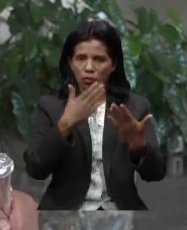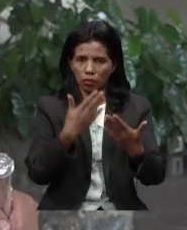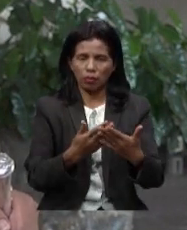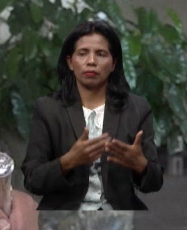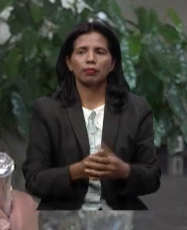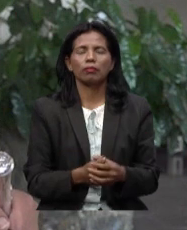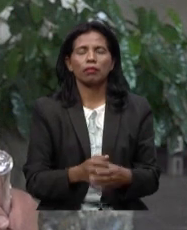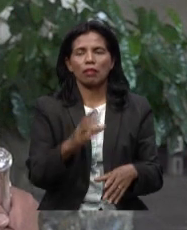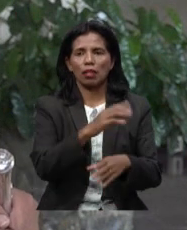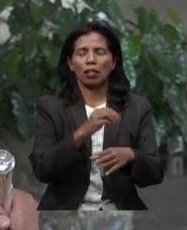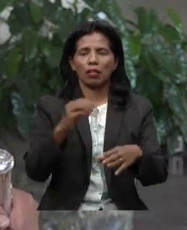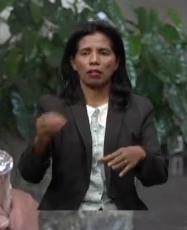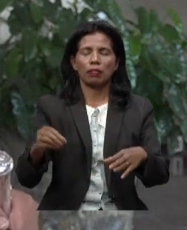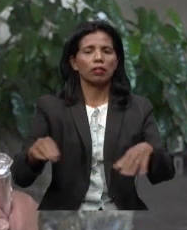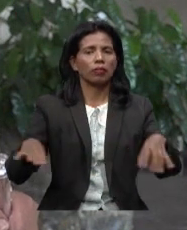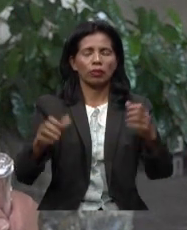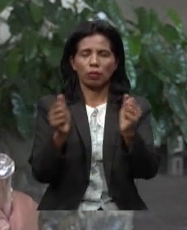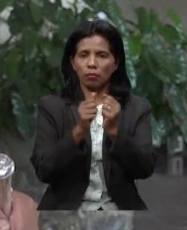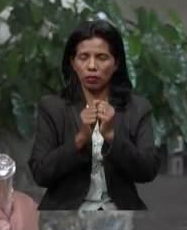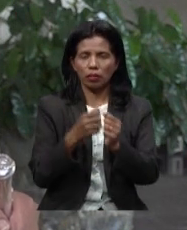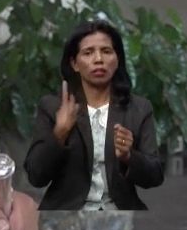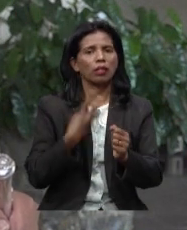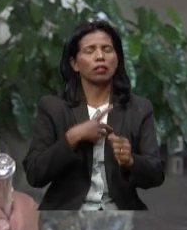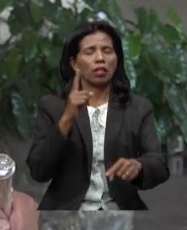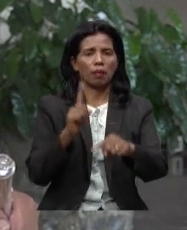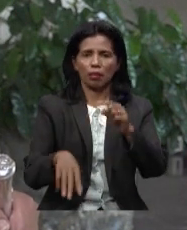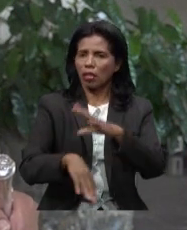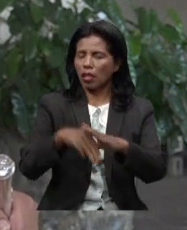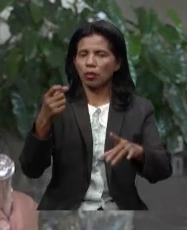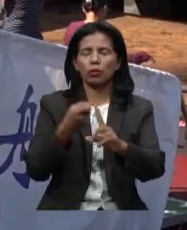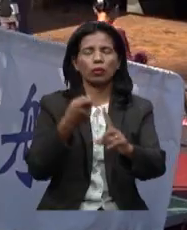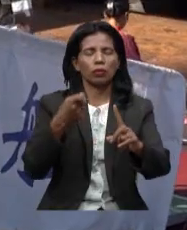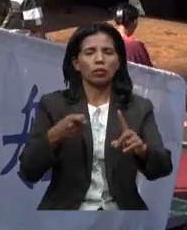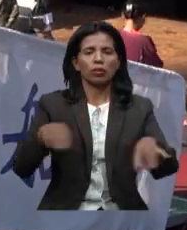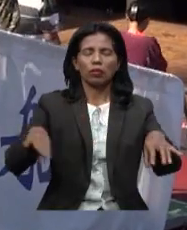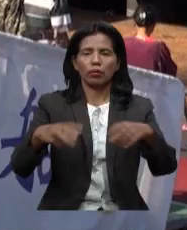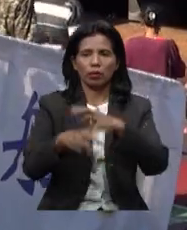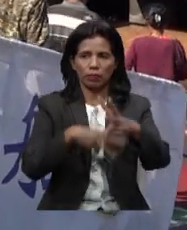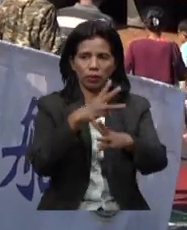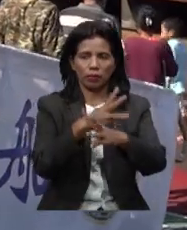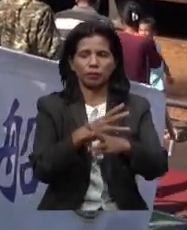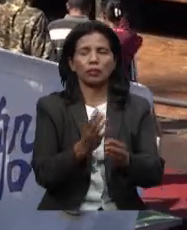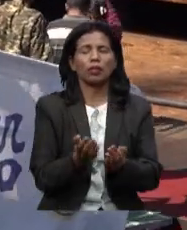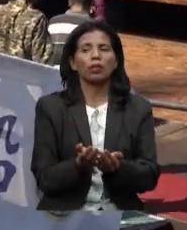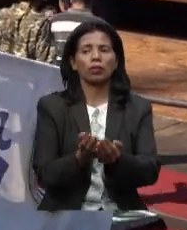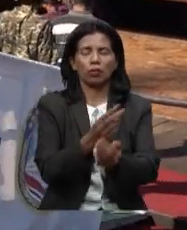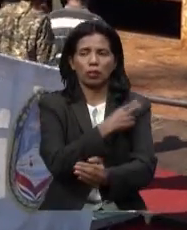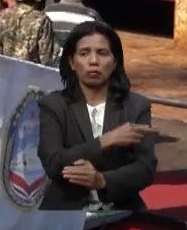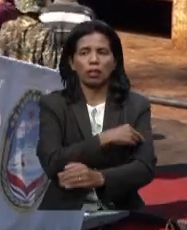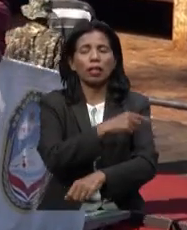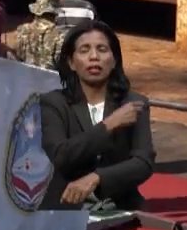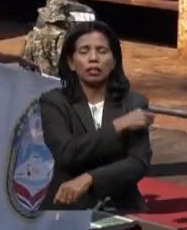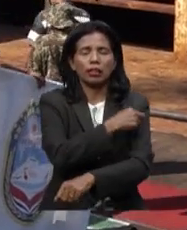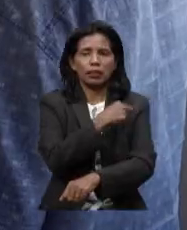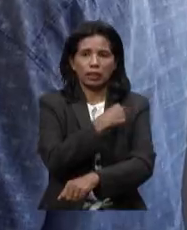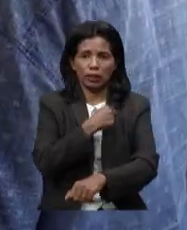e aspectos e a setor tudo e merita label saiu si ne sistema mundo nia. O hospital Sina nebe dau dau ne